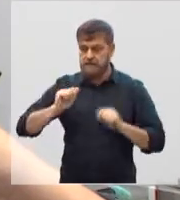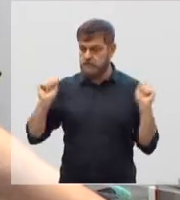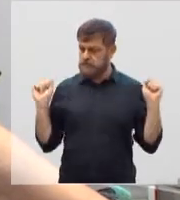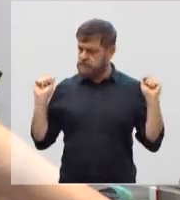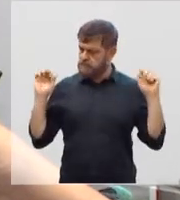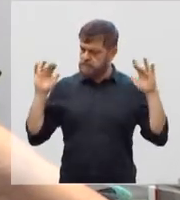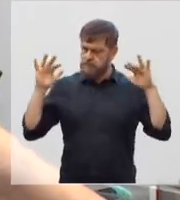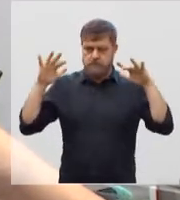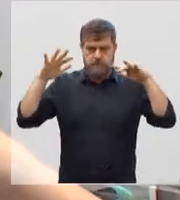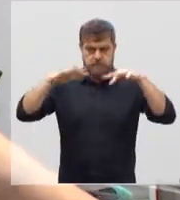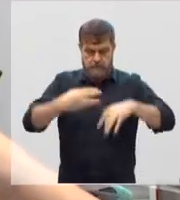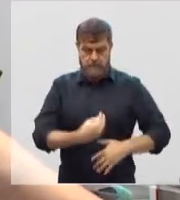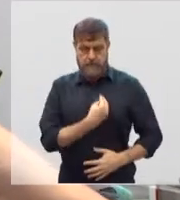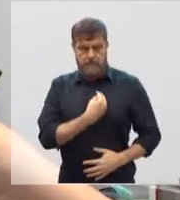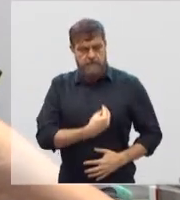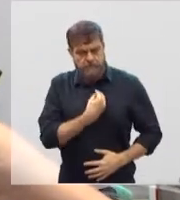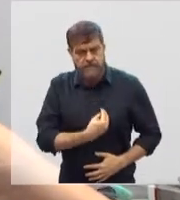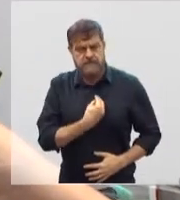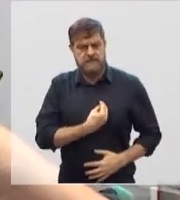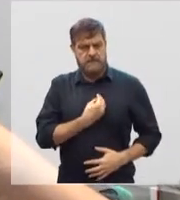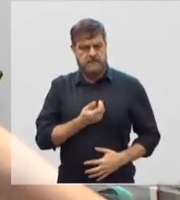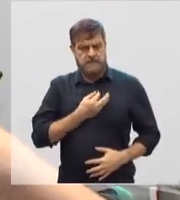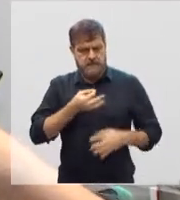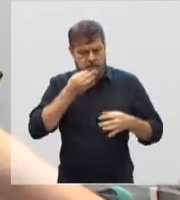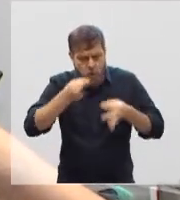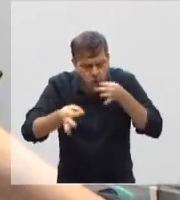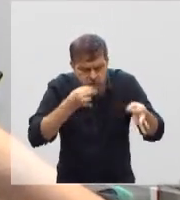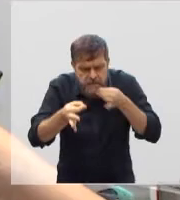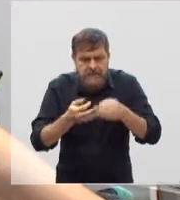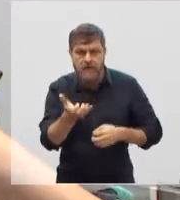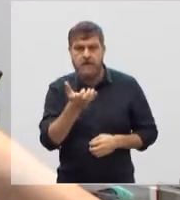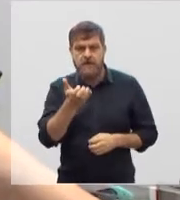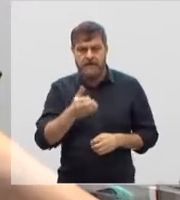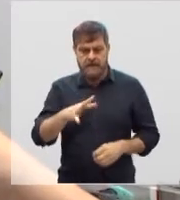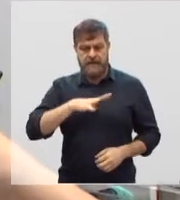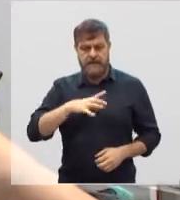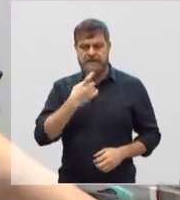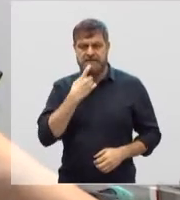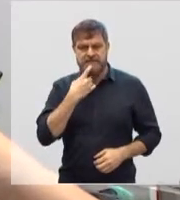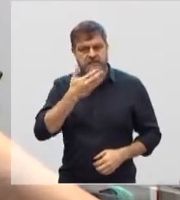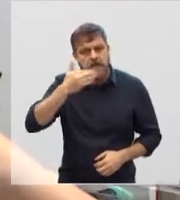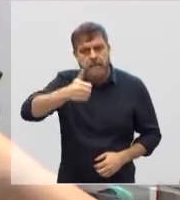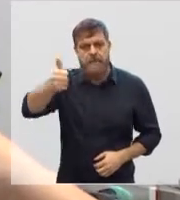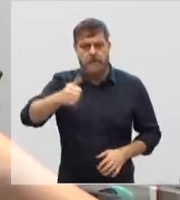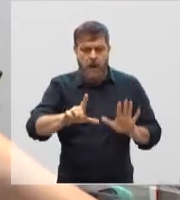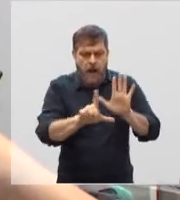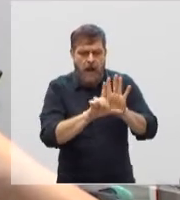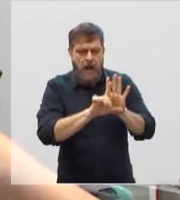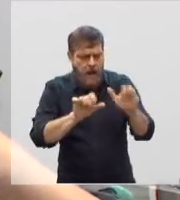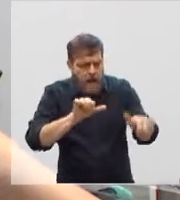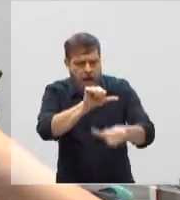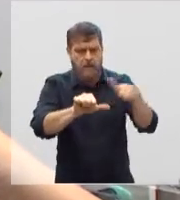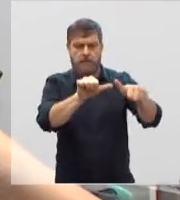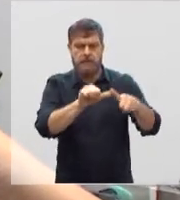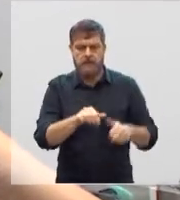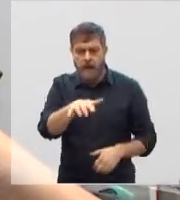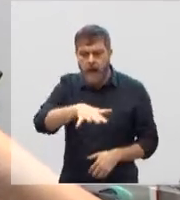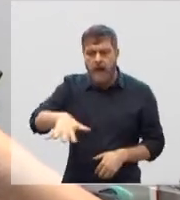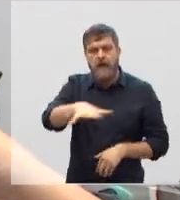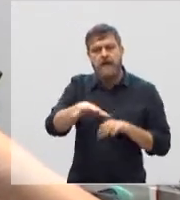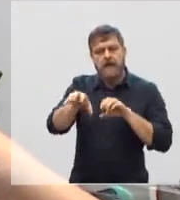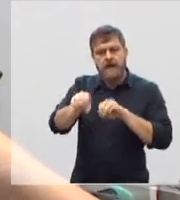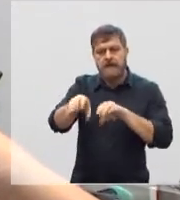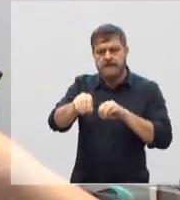Câmara, inclusive participando politicamente e querendo uma cidade melhor, leis melhores, que